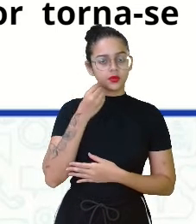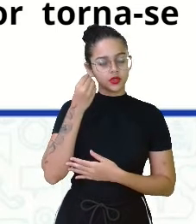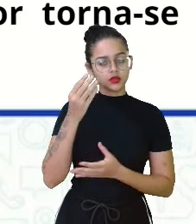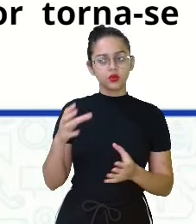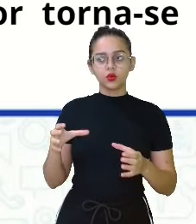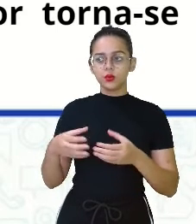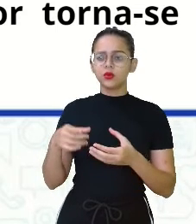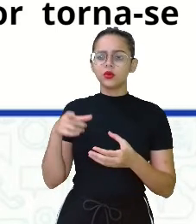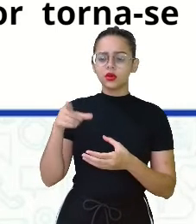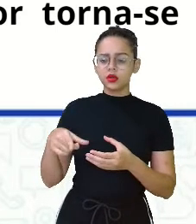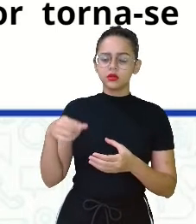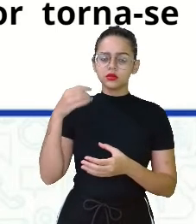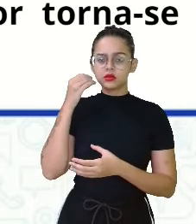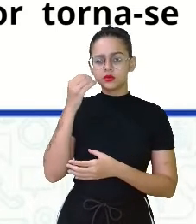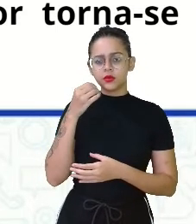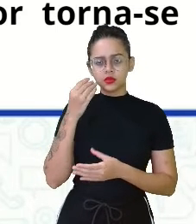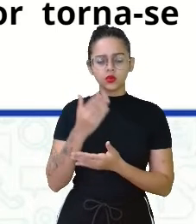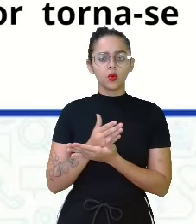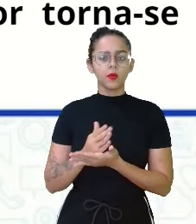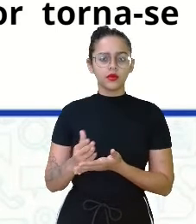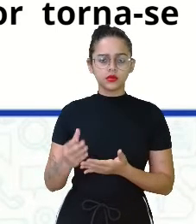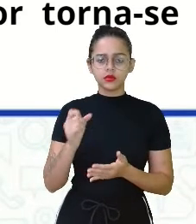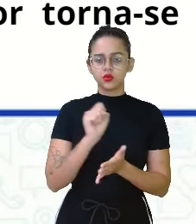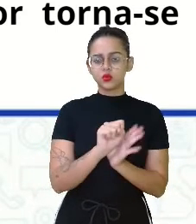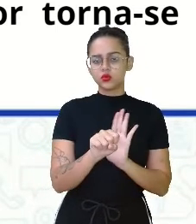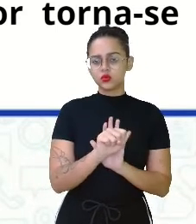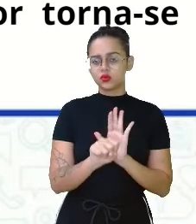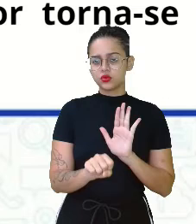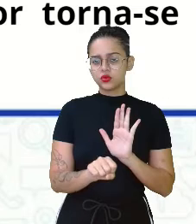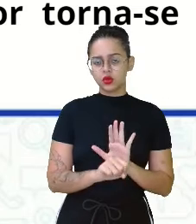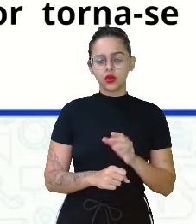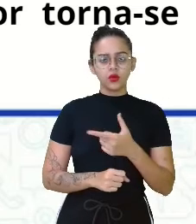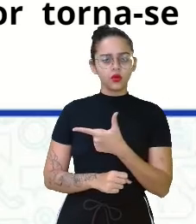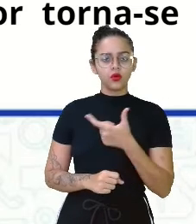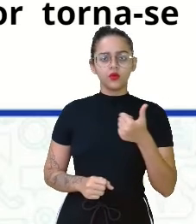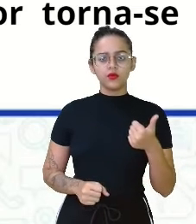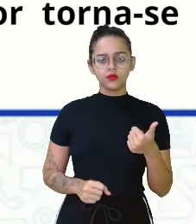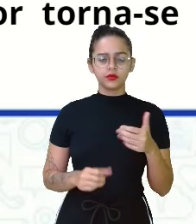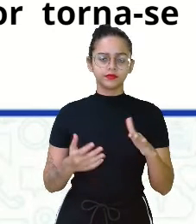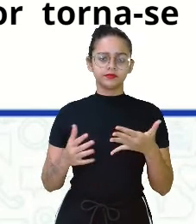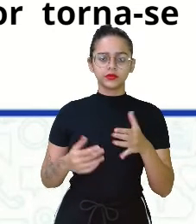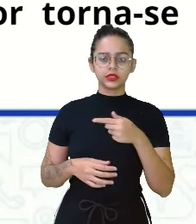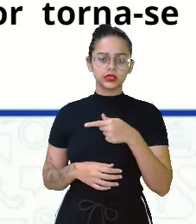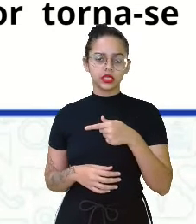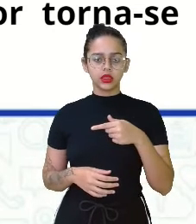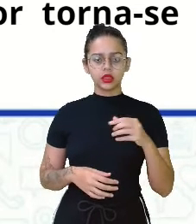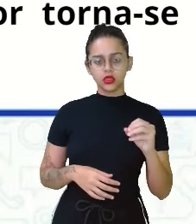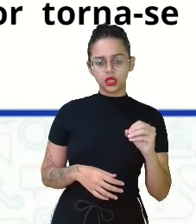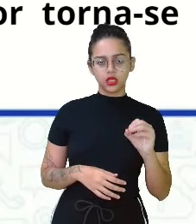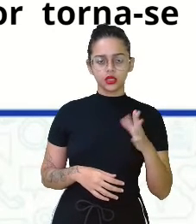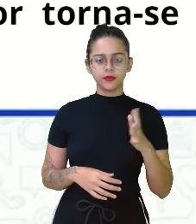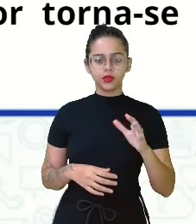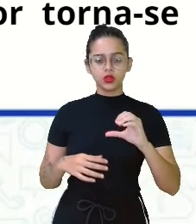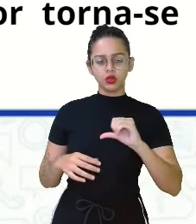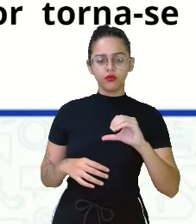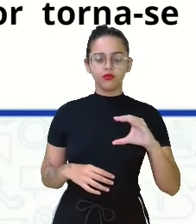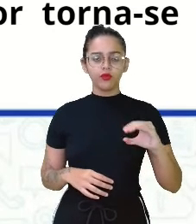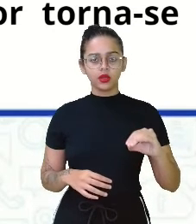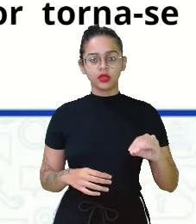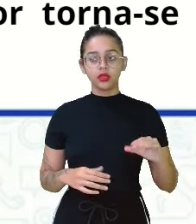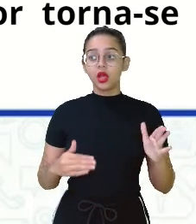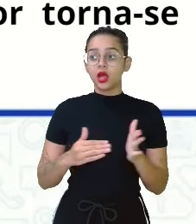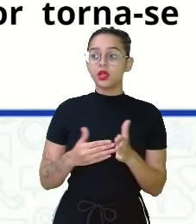né, essas experiências começaram ainda no século XX, né, nas décadas de 70 a 90, e estão ainda,